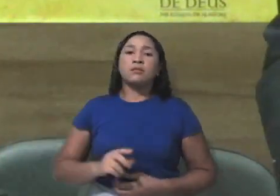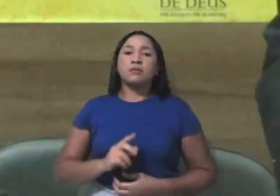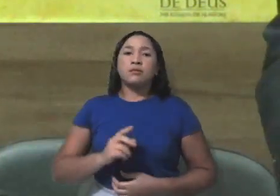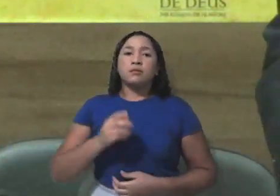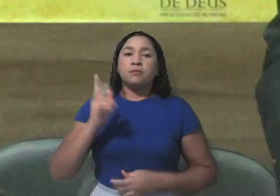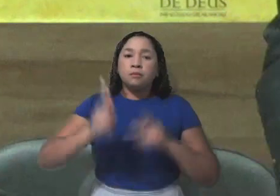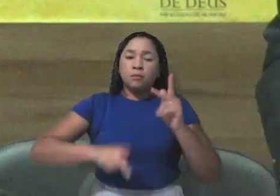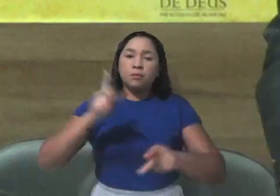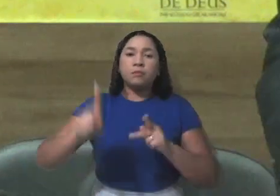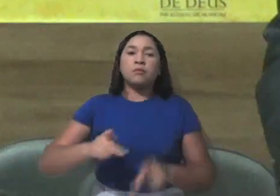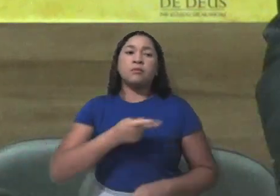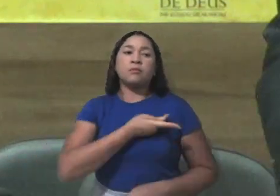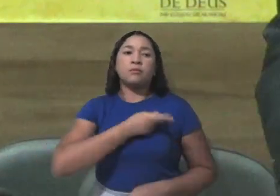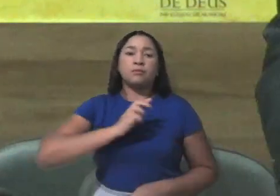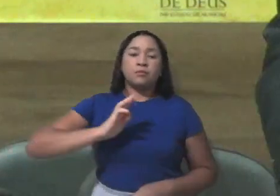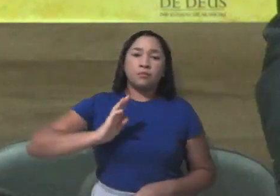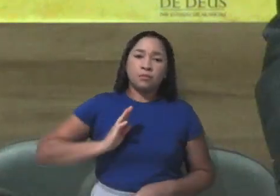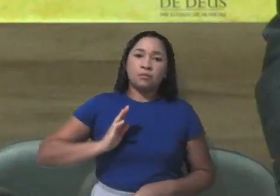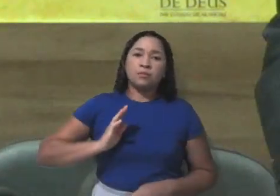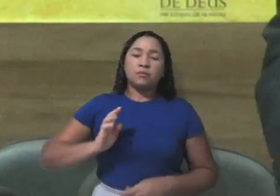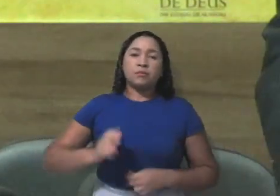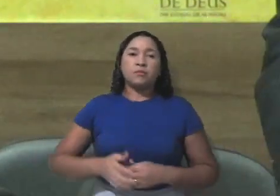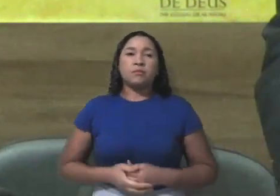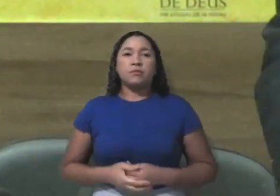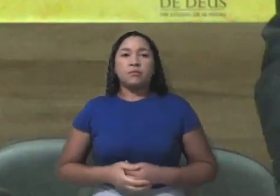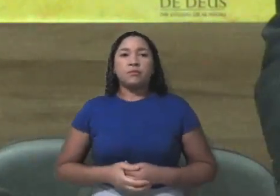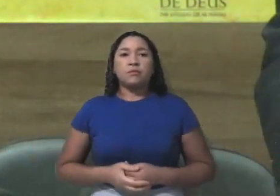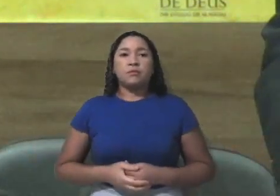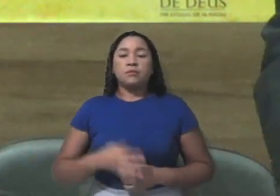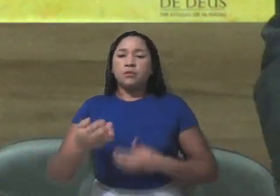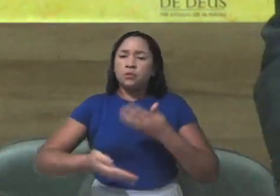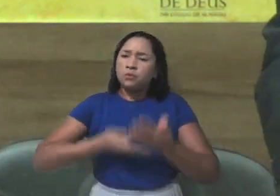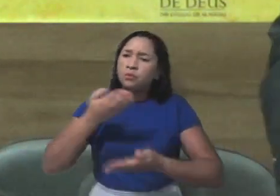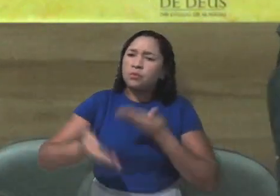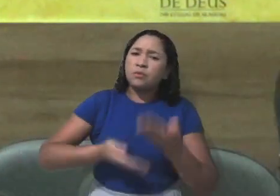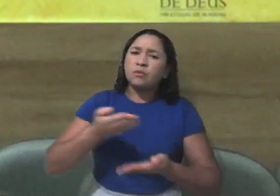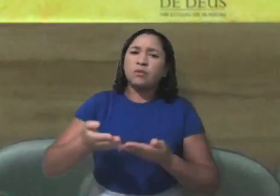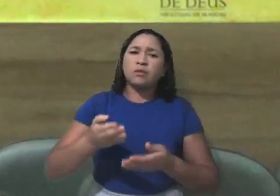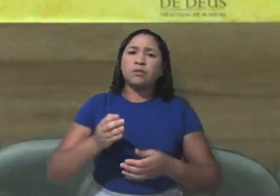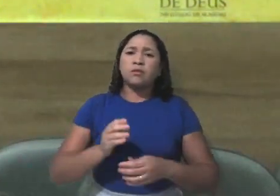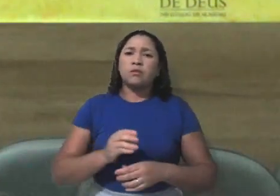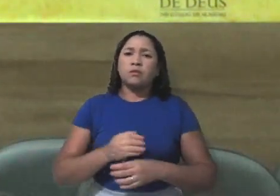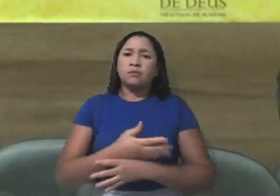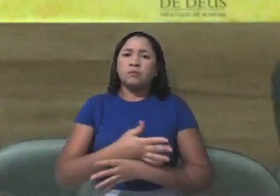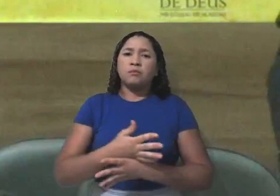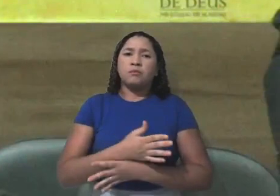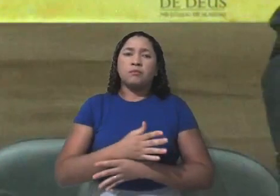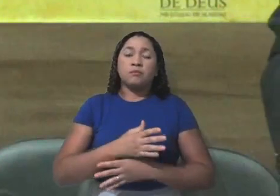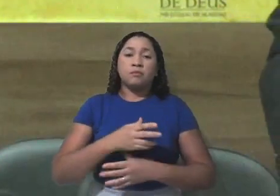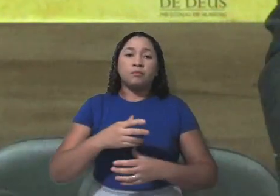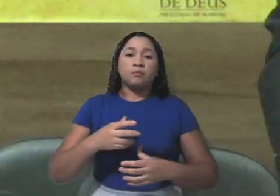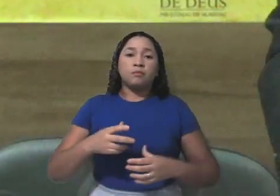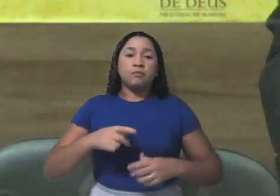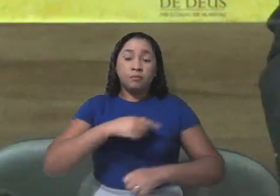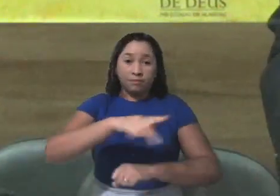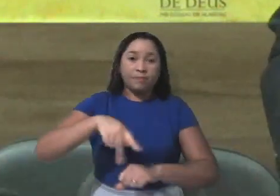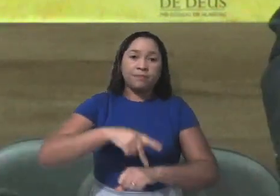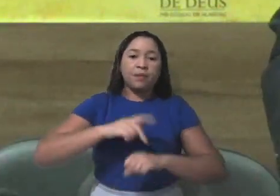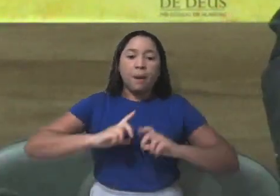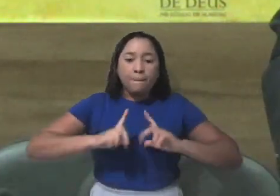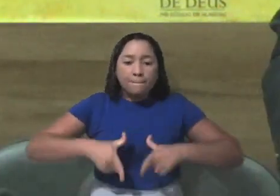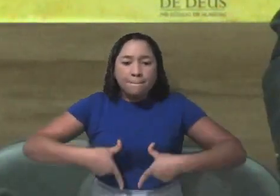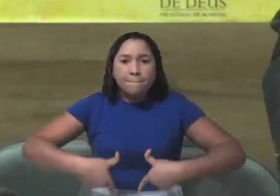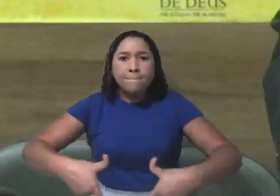dos povos. No tratamento com Israel, a igreja será poupada. A grande tribulação é a